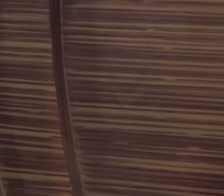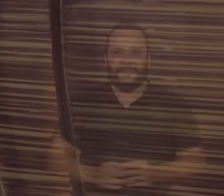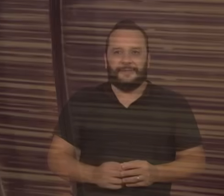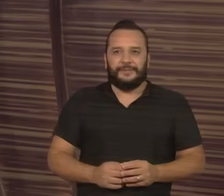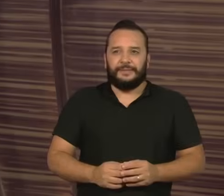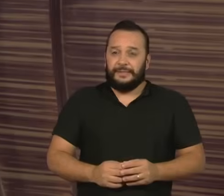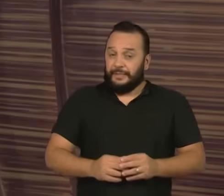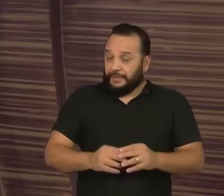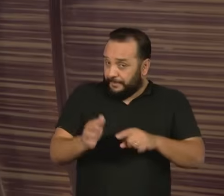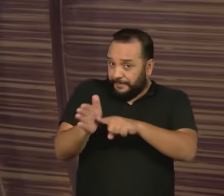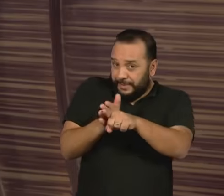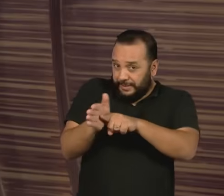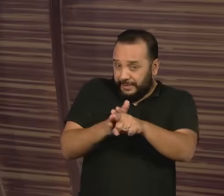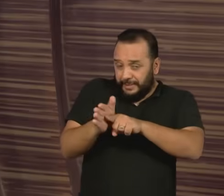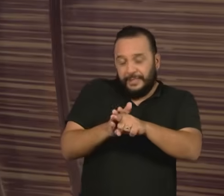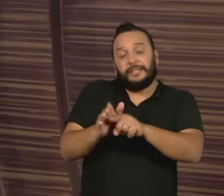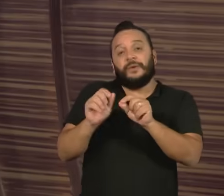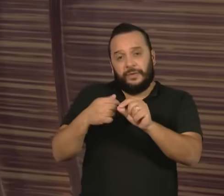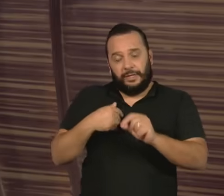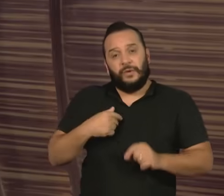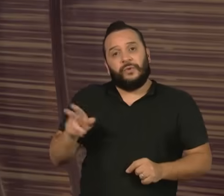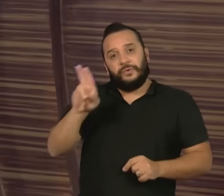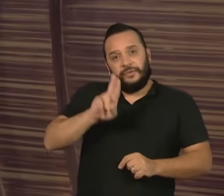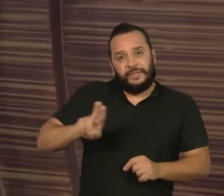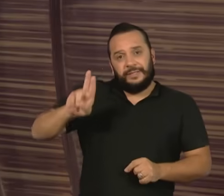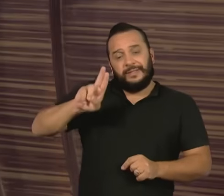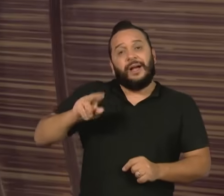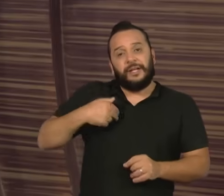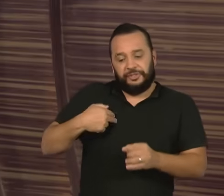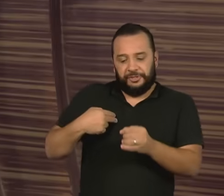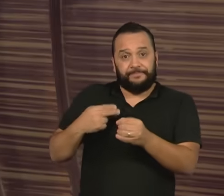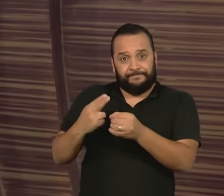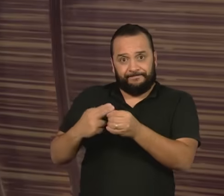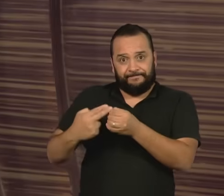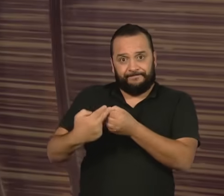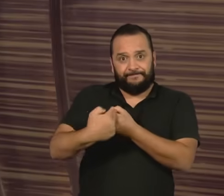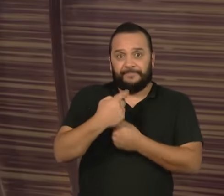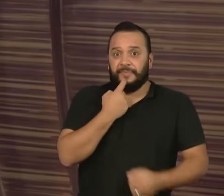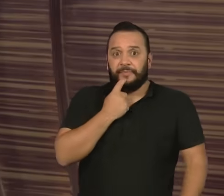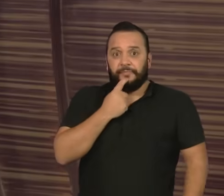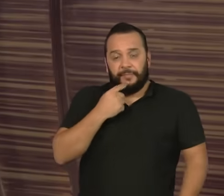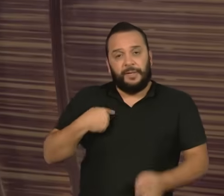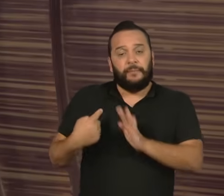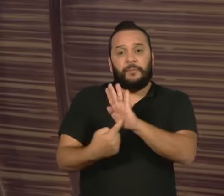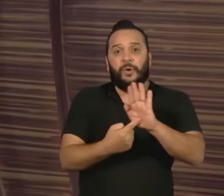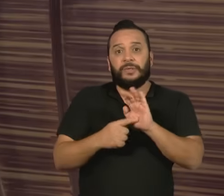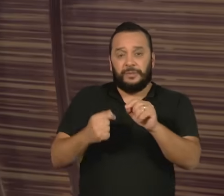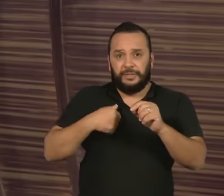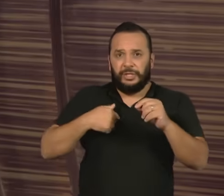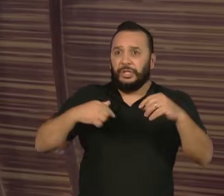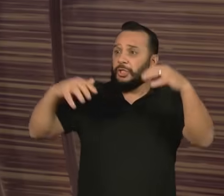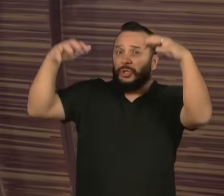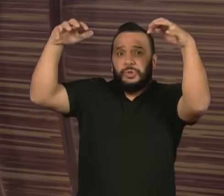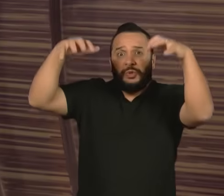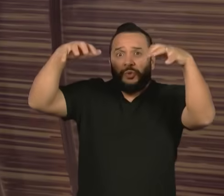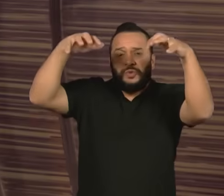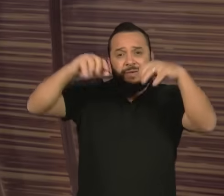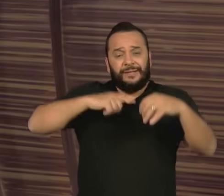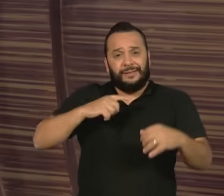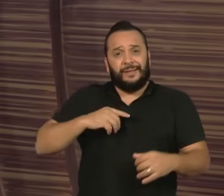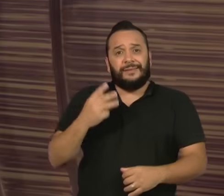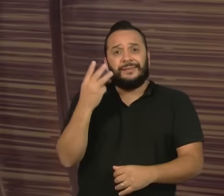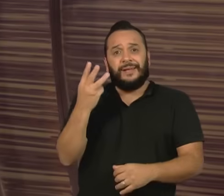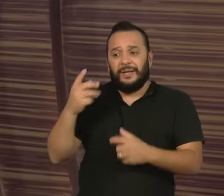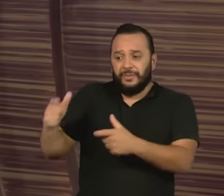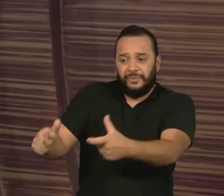Um estudo da Universidade Estadual de Campinas, Unicamp, revela que a água da chuva em pelo menos 3 regiões do estado de